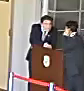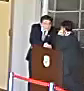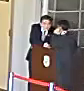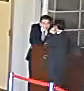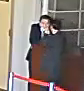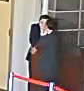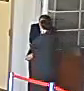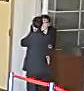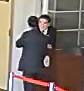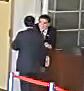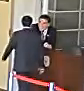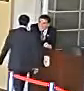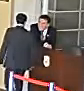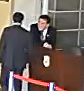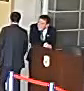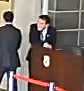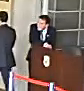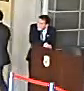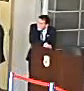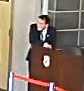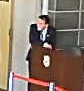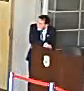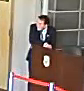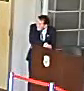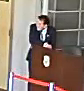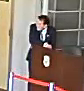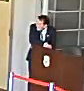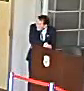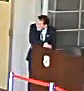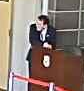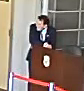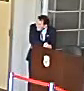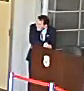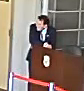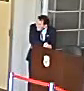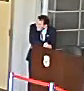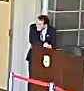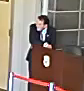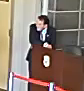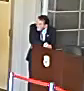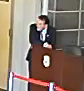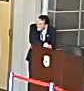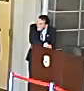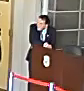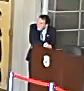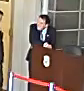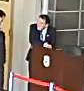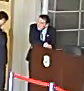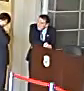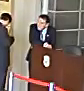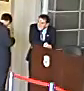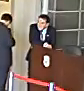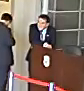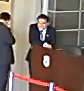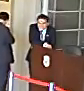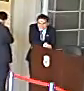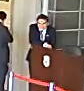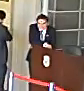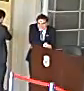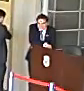né o custo da operação já está no preço da passagem e falar que não está é